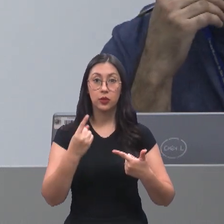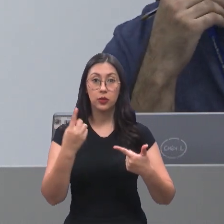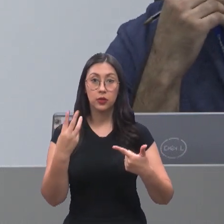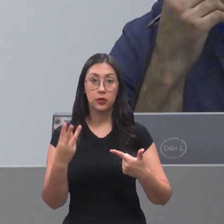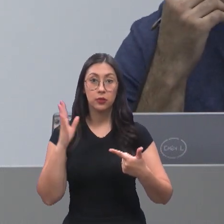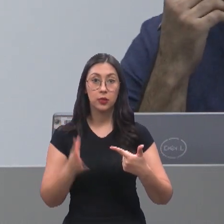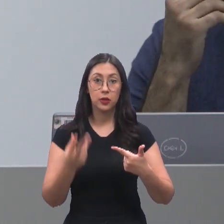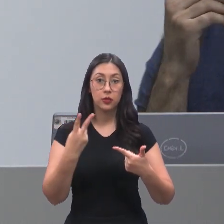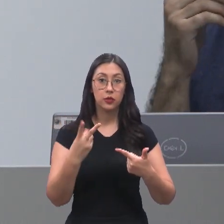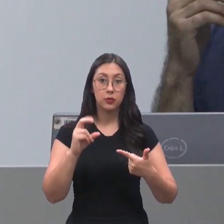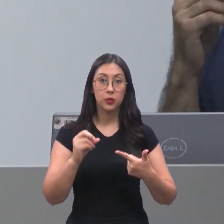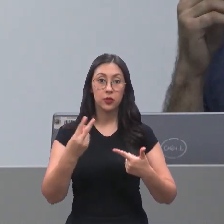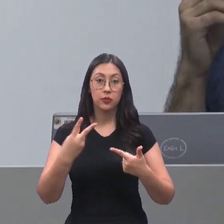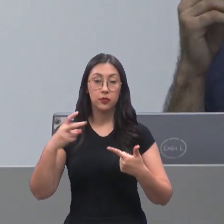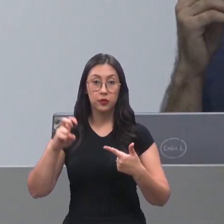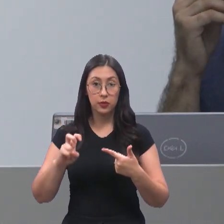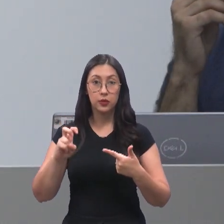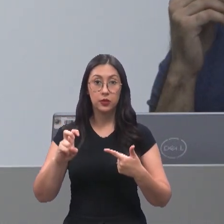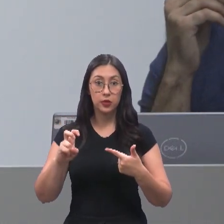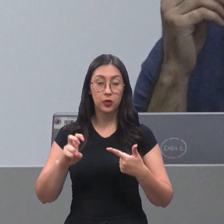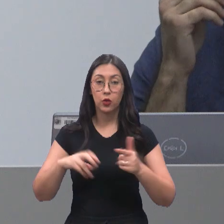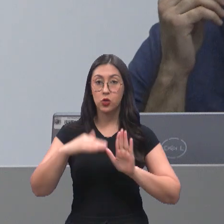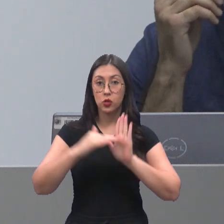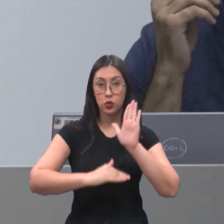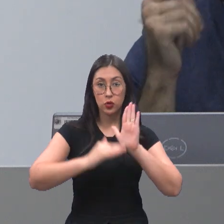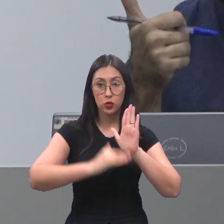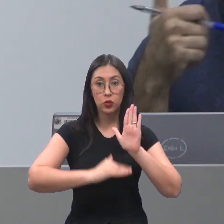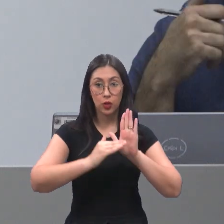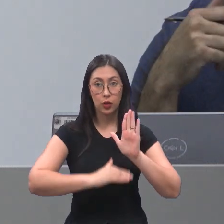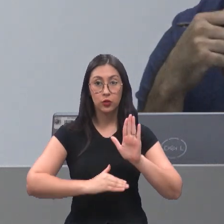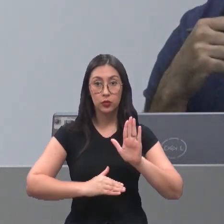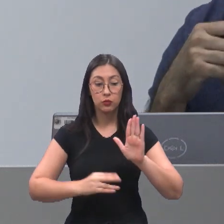1013/2025, constante na pauta, foram retirados pelo autor.